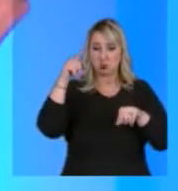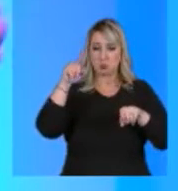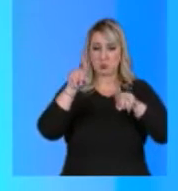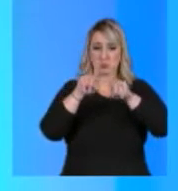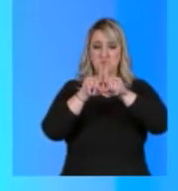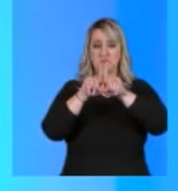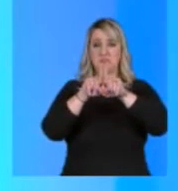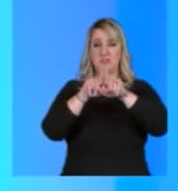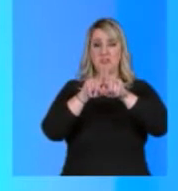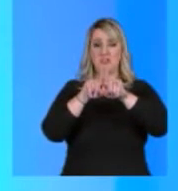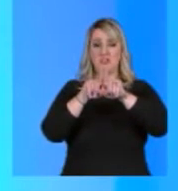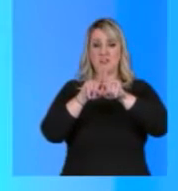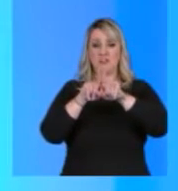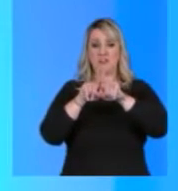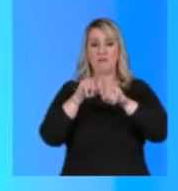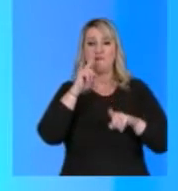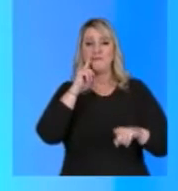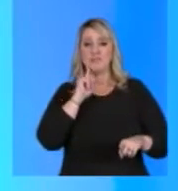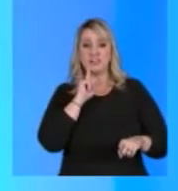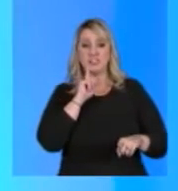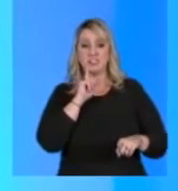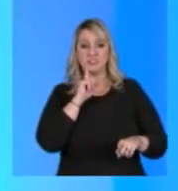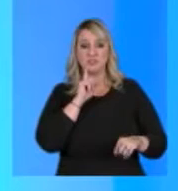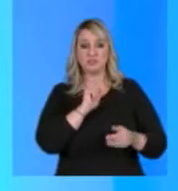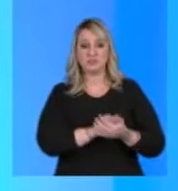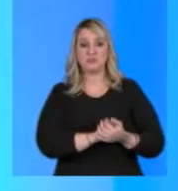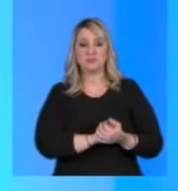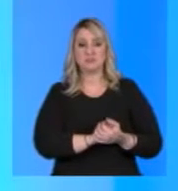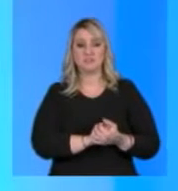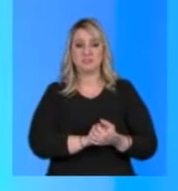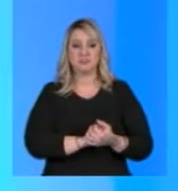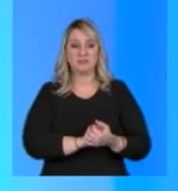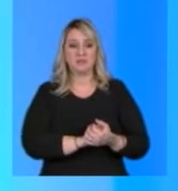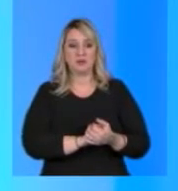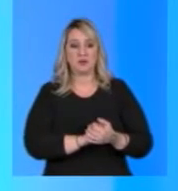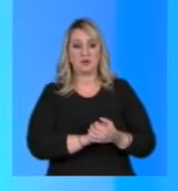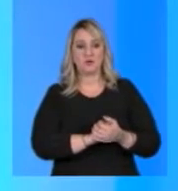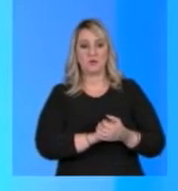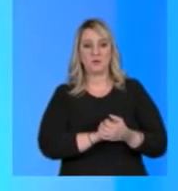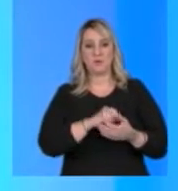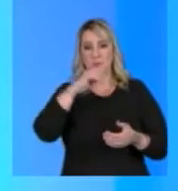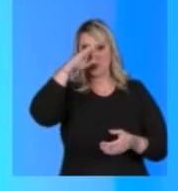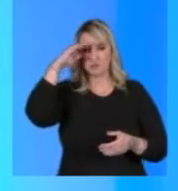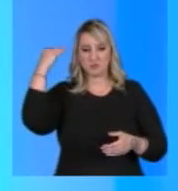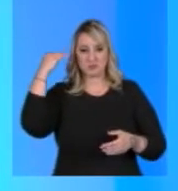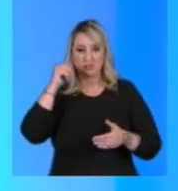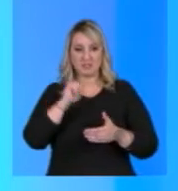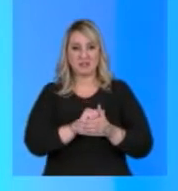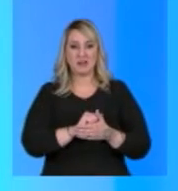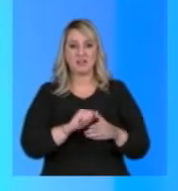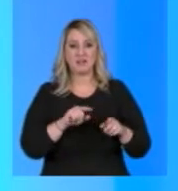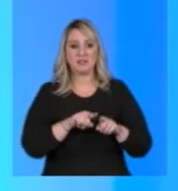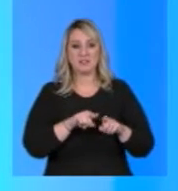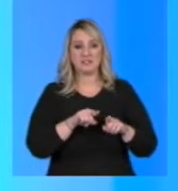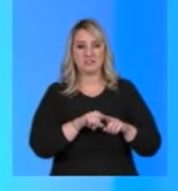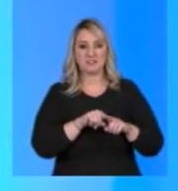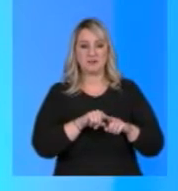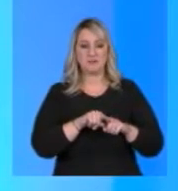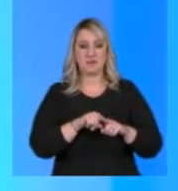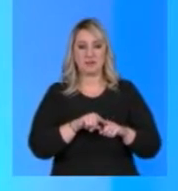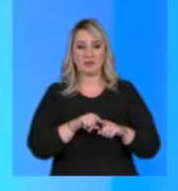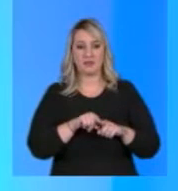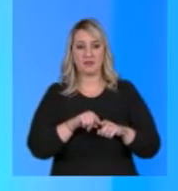o candidato fechou o candidato funcionário e o candidato pedro paulo todos eles perderiam do bispo crivella